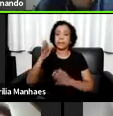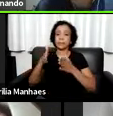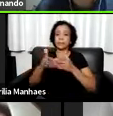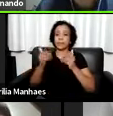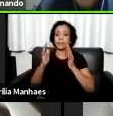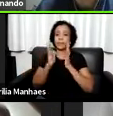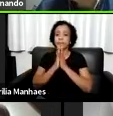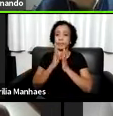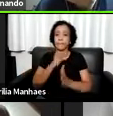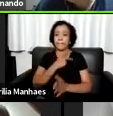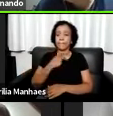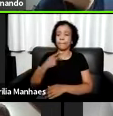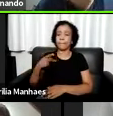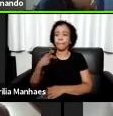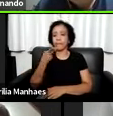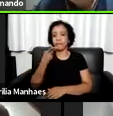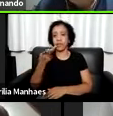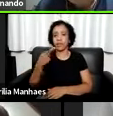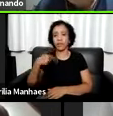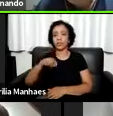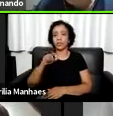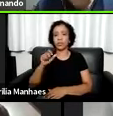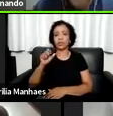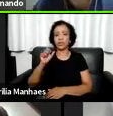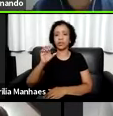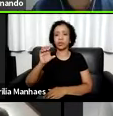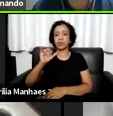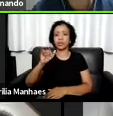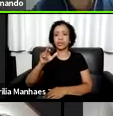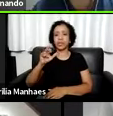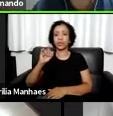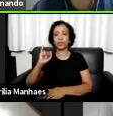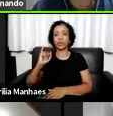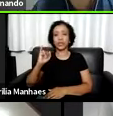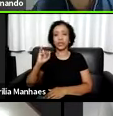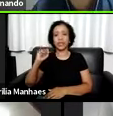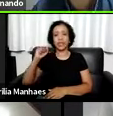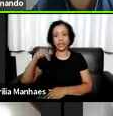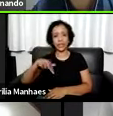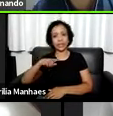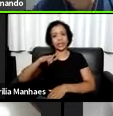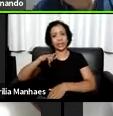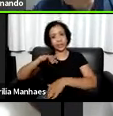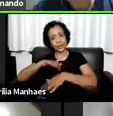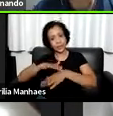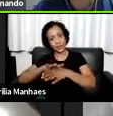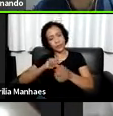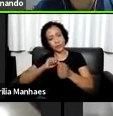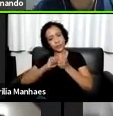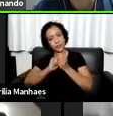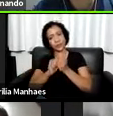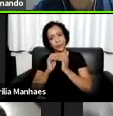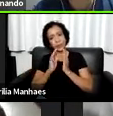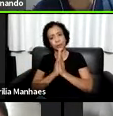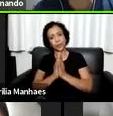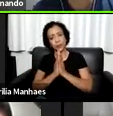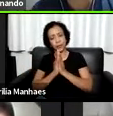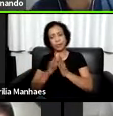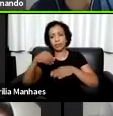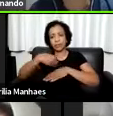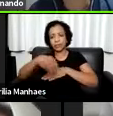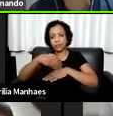estou recebendo, pastor Ciro. O Ian Rodrigo, ele está conosco, acompanhando aqui, orando, e ele compartilhou que ele está